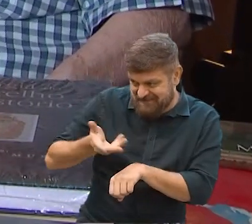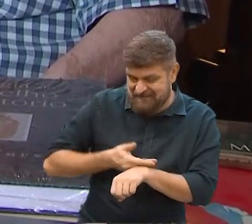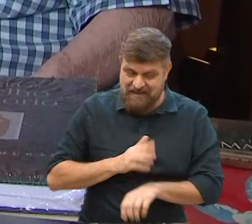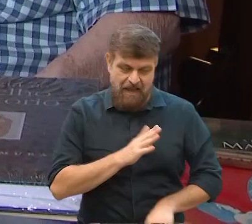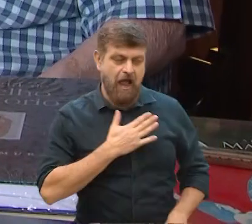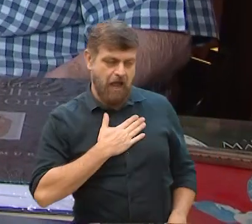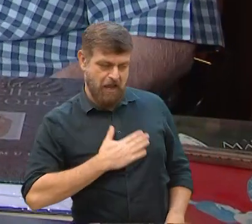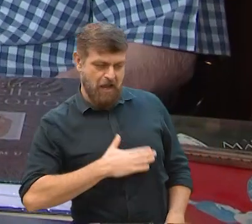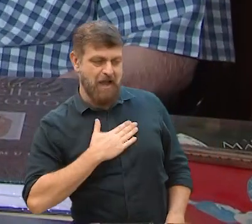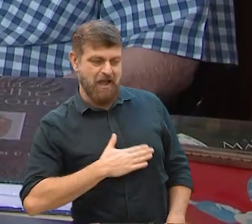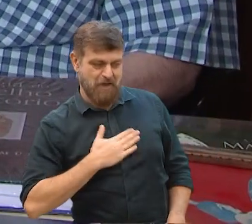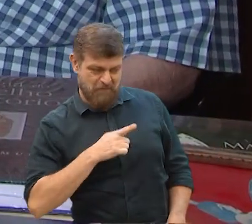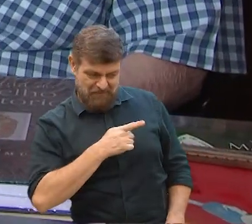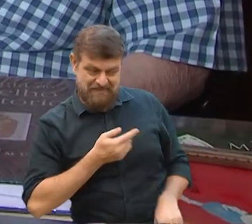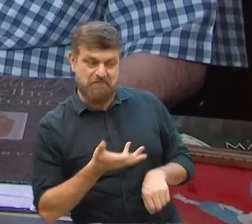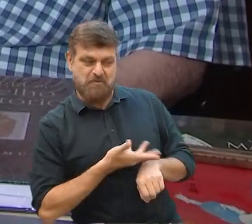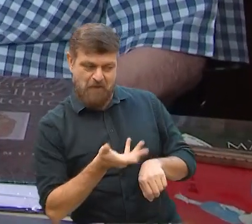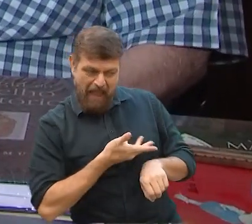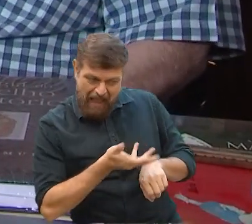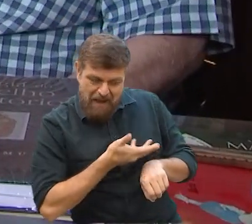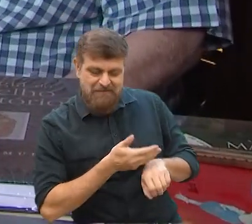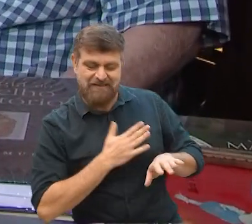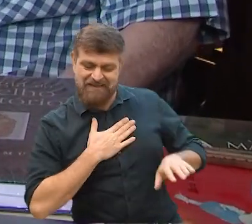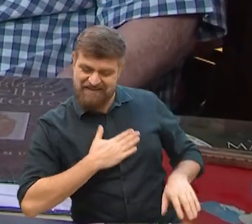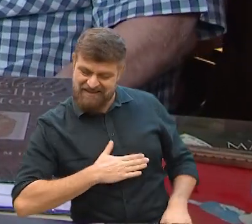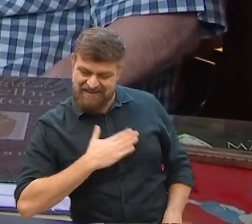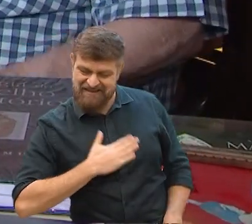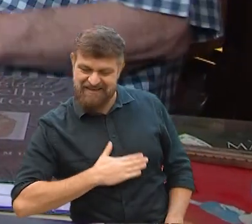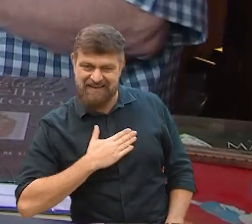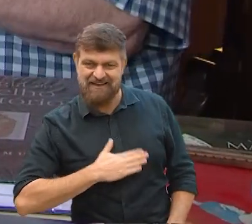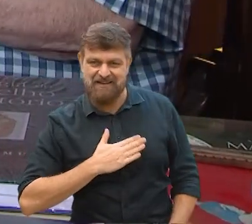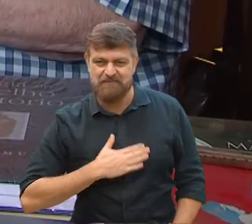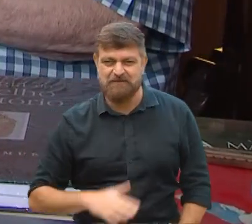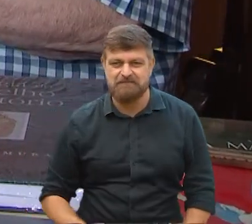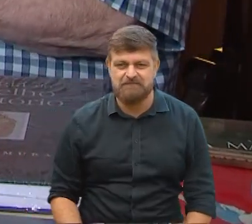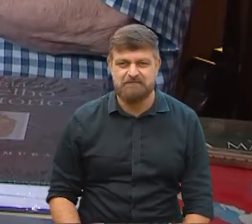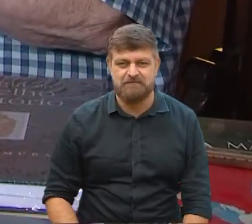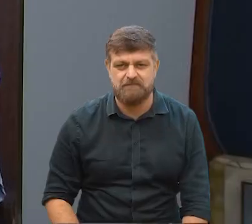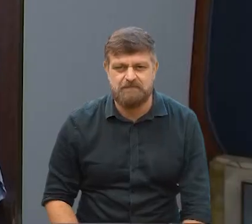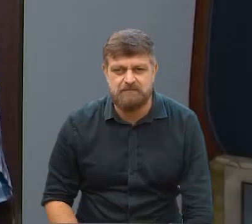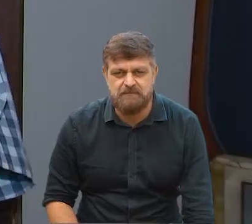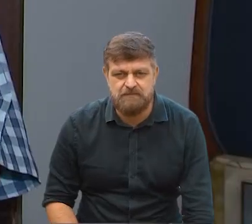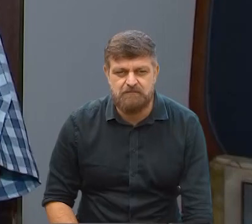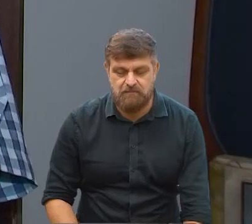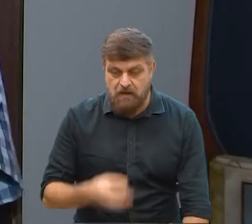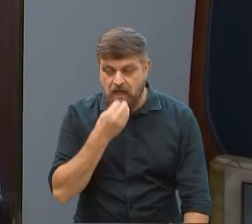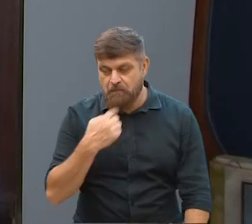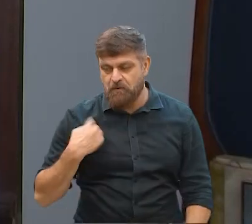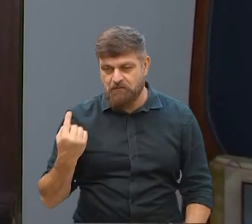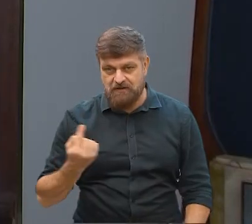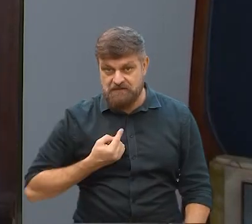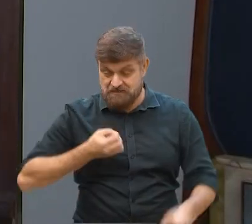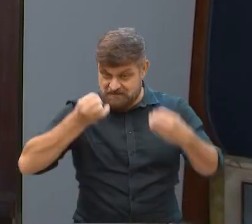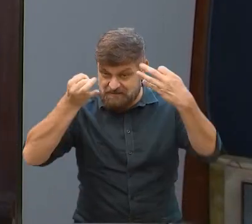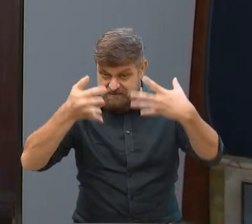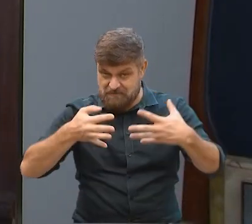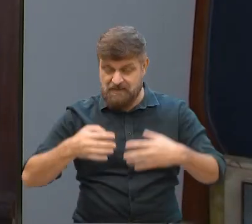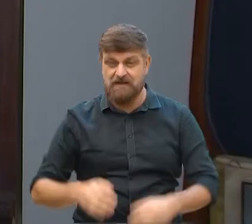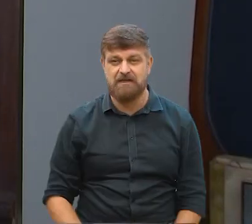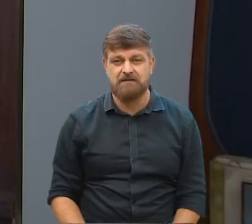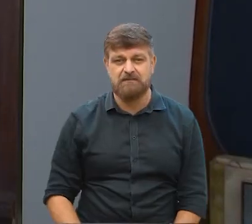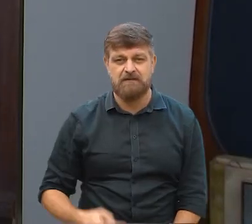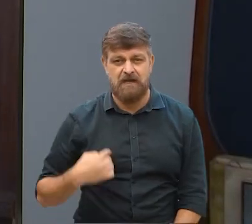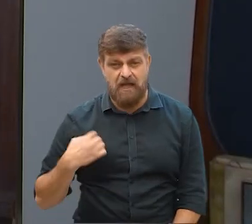digestão está rápida. A minha digestão está muito rápida. Aliás, é bom que se explicite. Nós